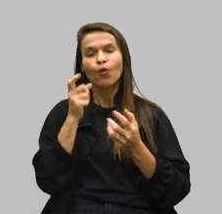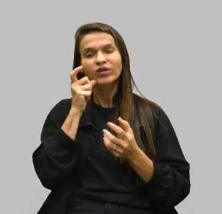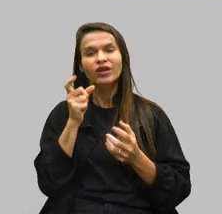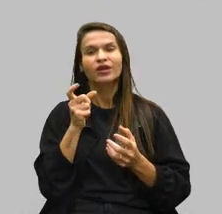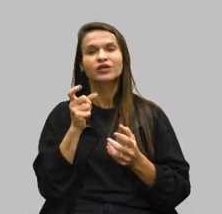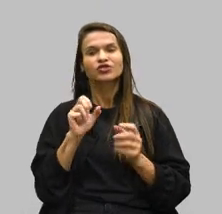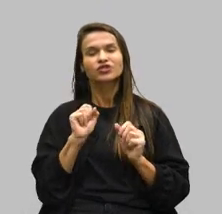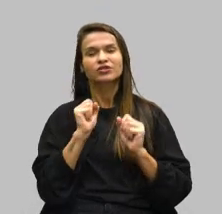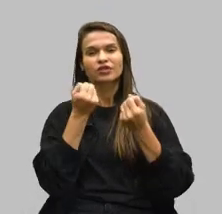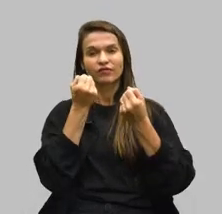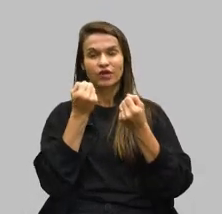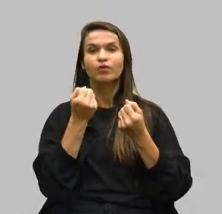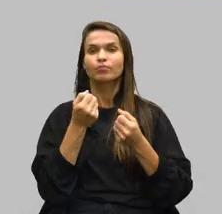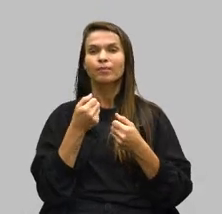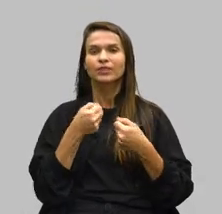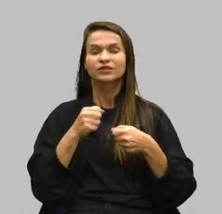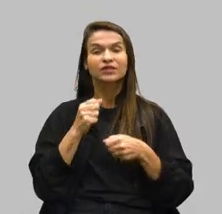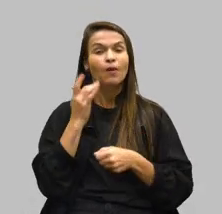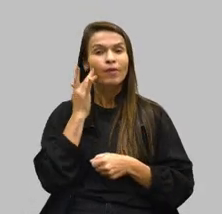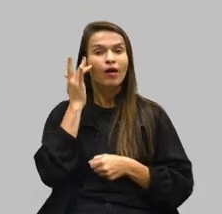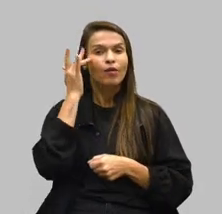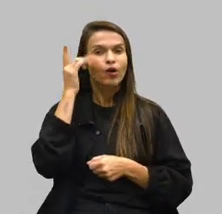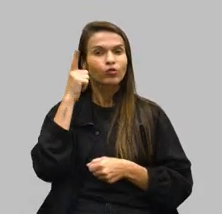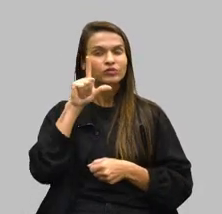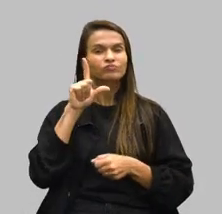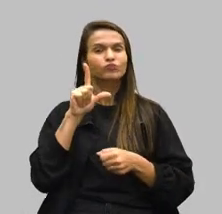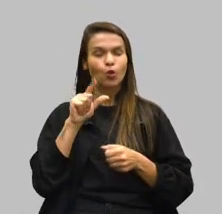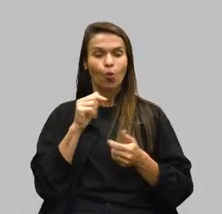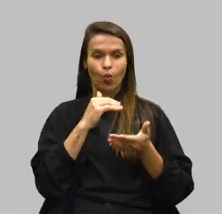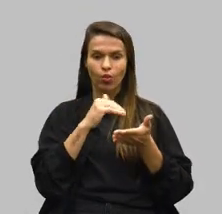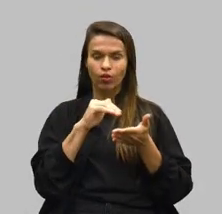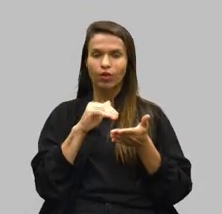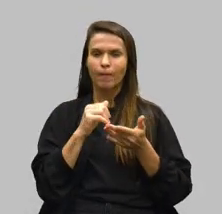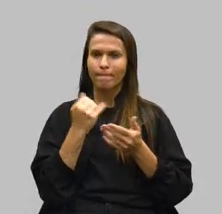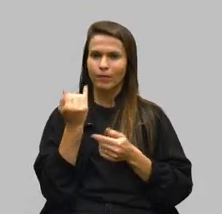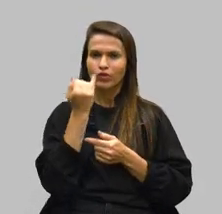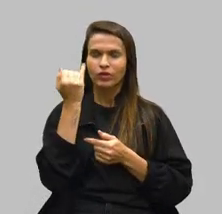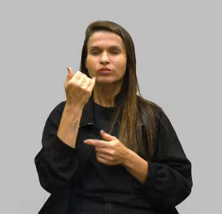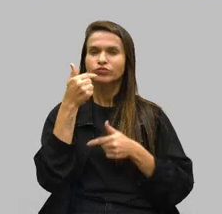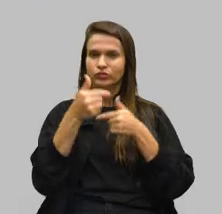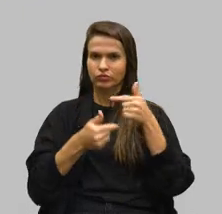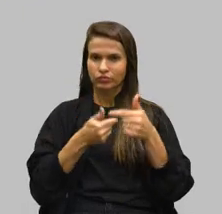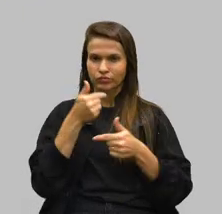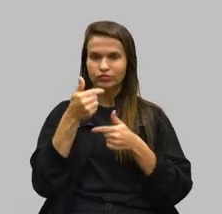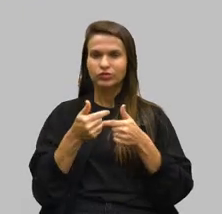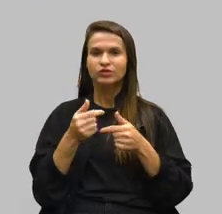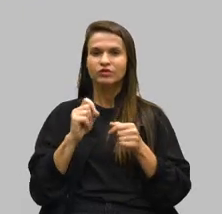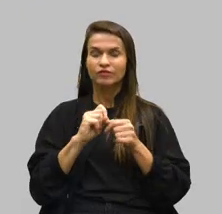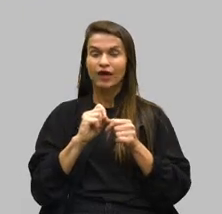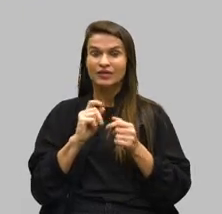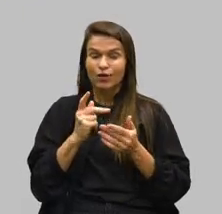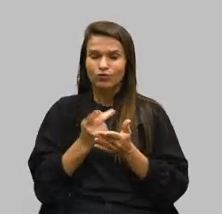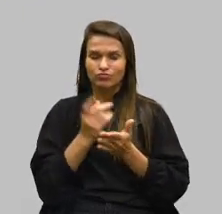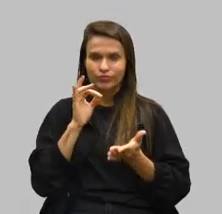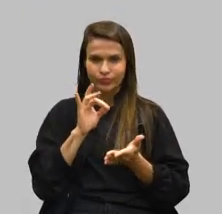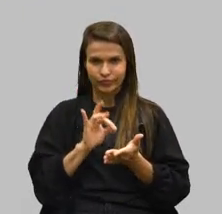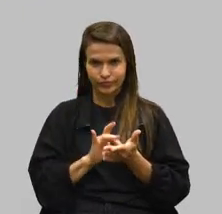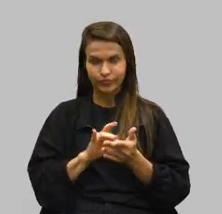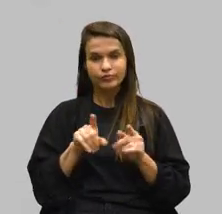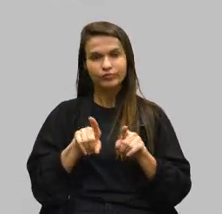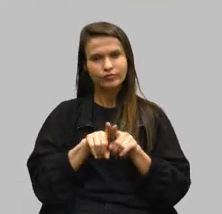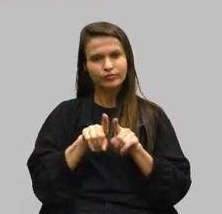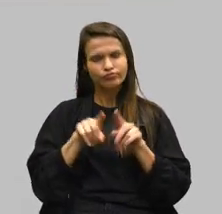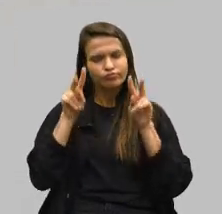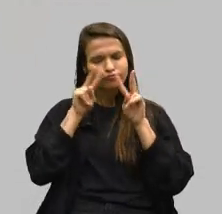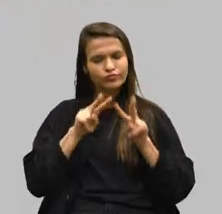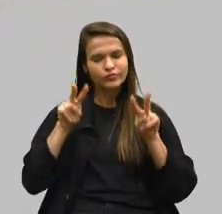conseguir executar principalmente numa pasta tão importante numa atividade que executa que faz acontecer e ainda mais com a sua visão